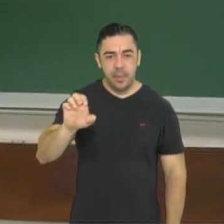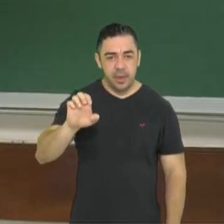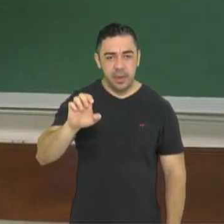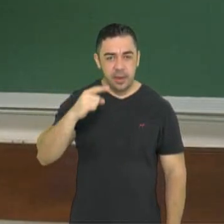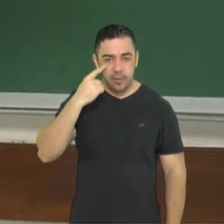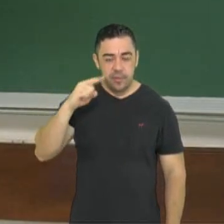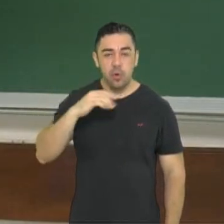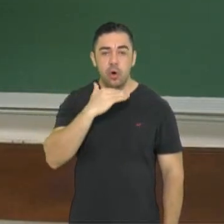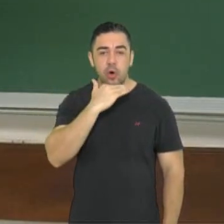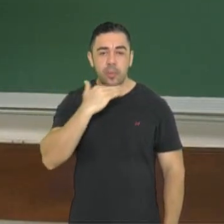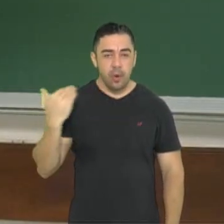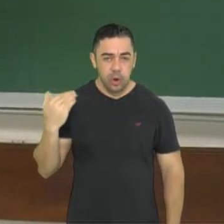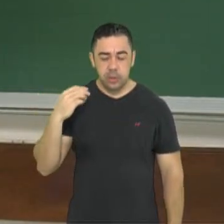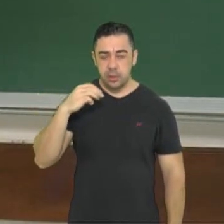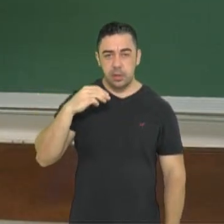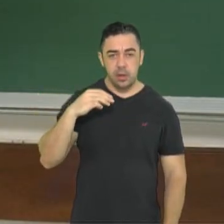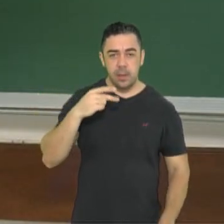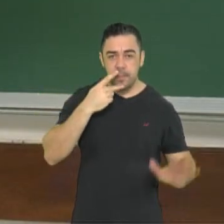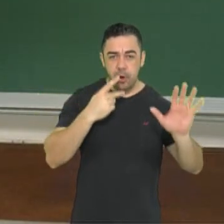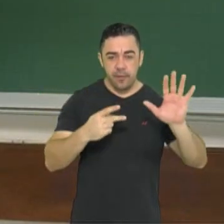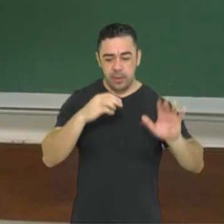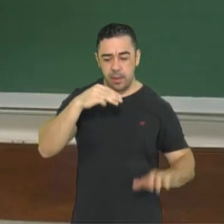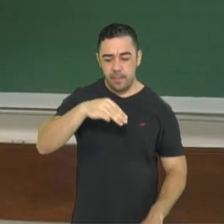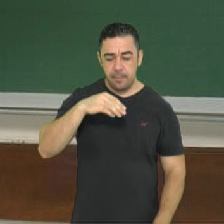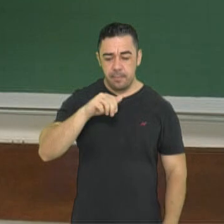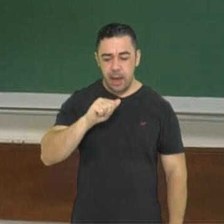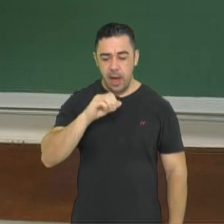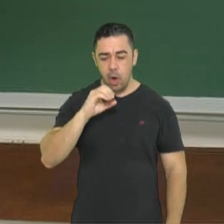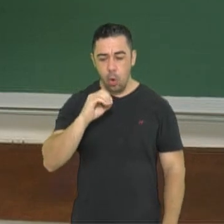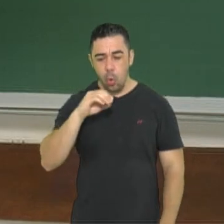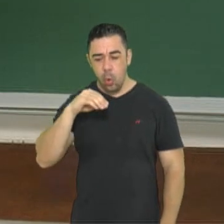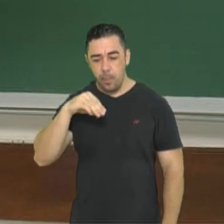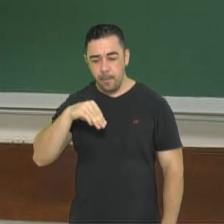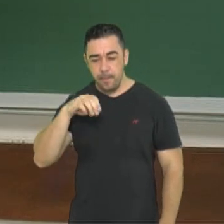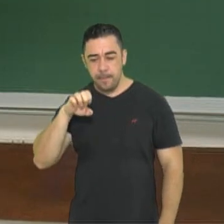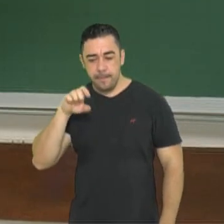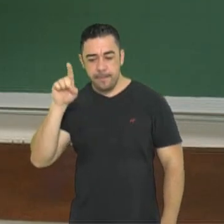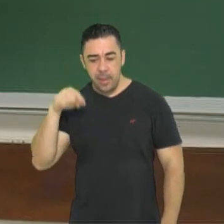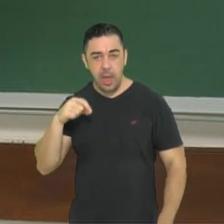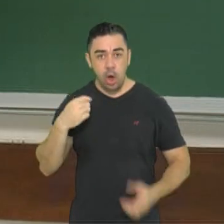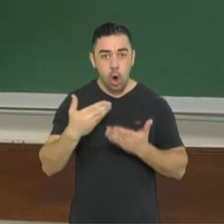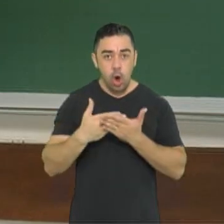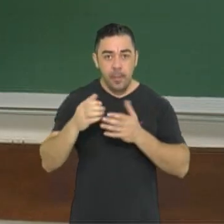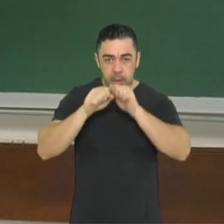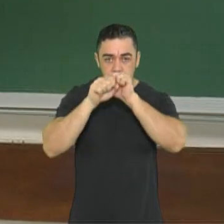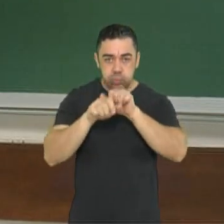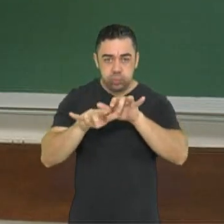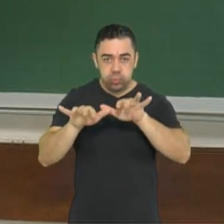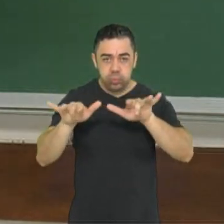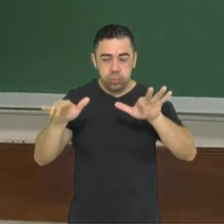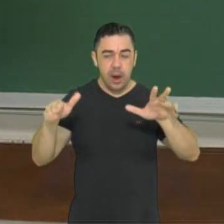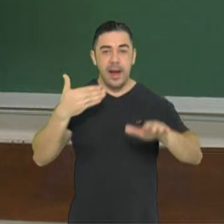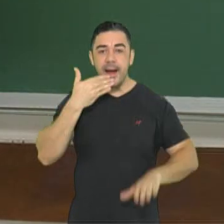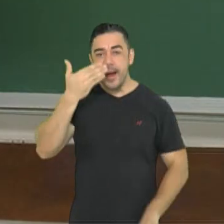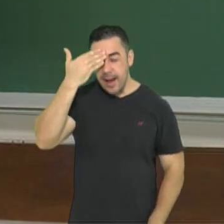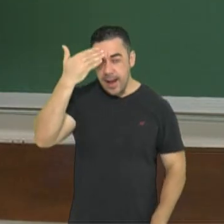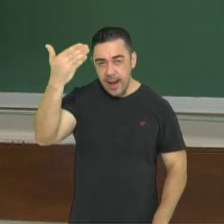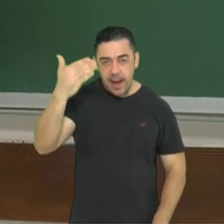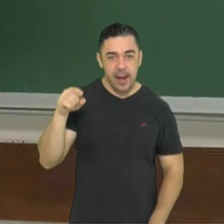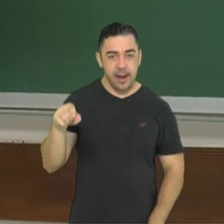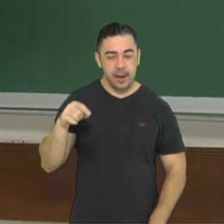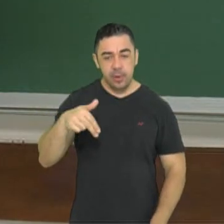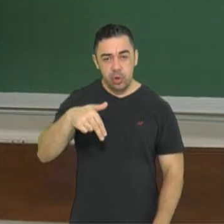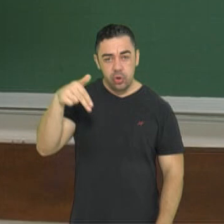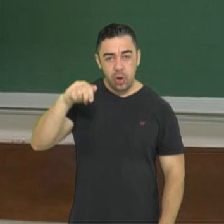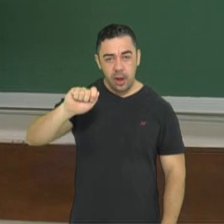de Maomé, começa todo um processo de califado, expansão territorial dos árabes? Pois bem, eles dominaram o norte todo da